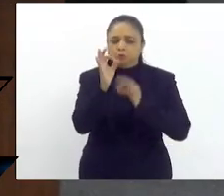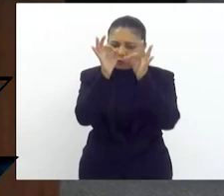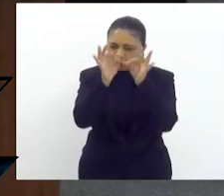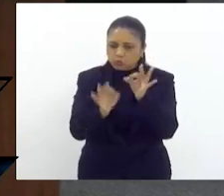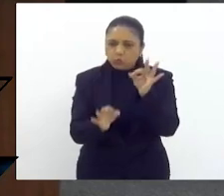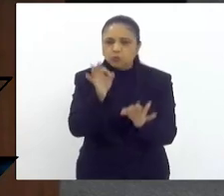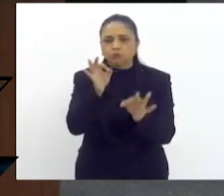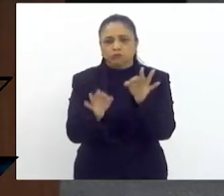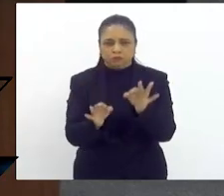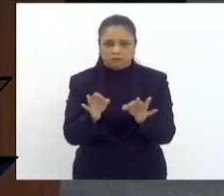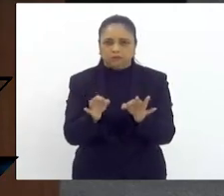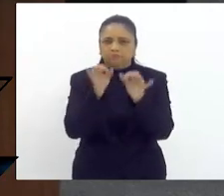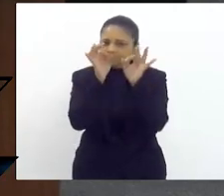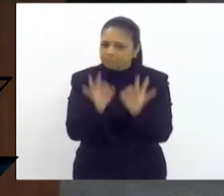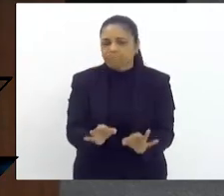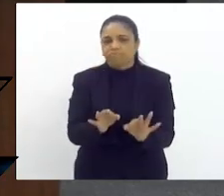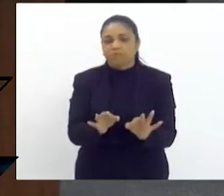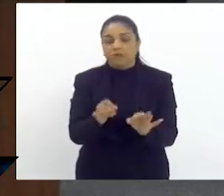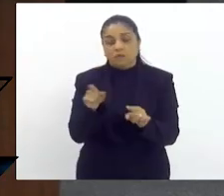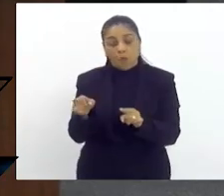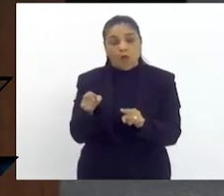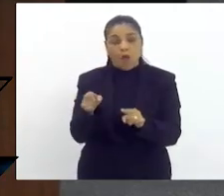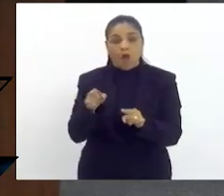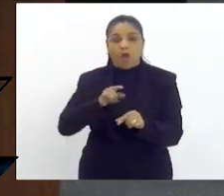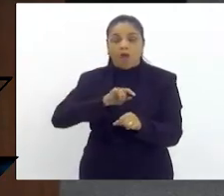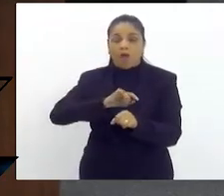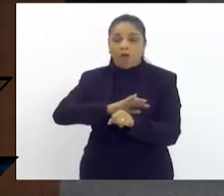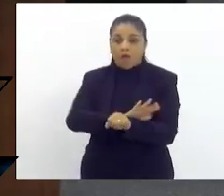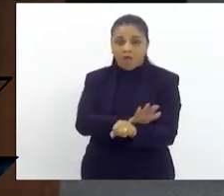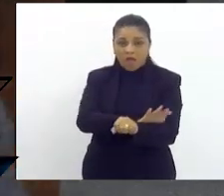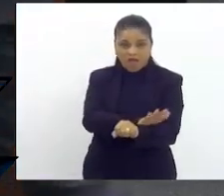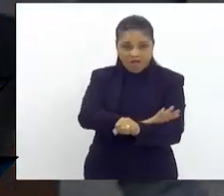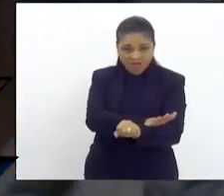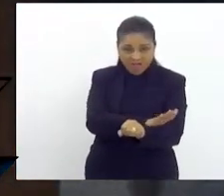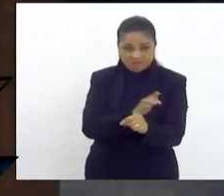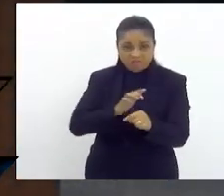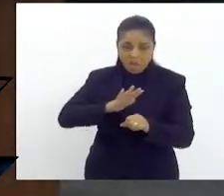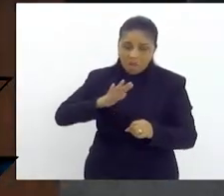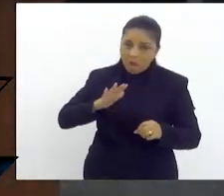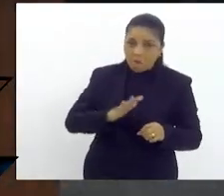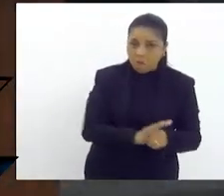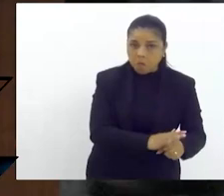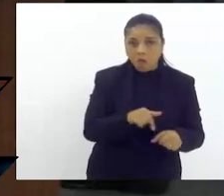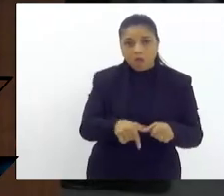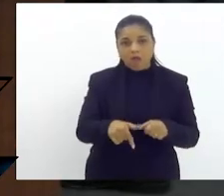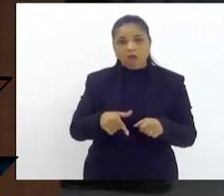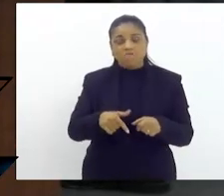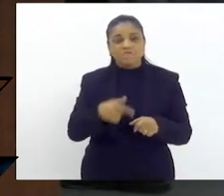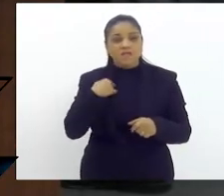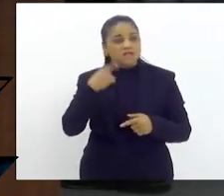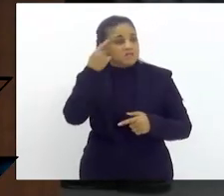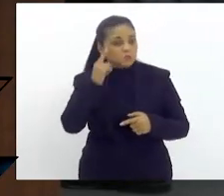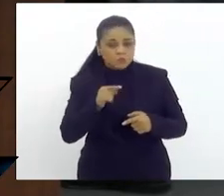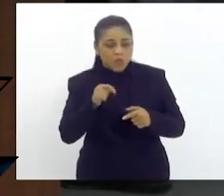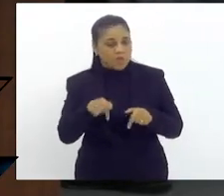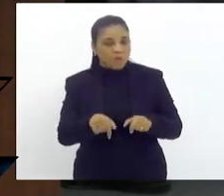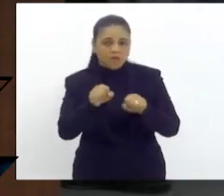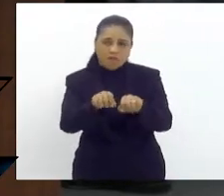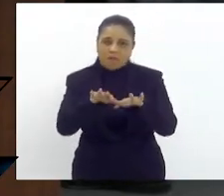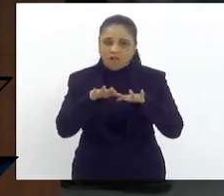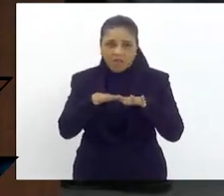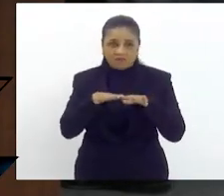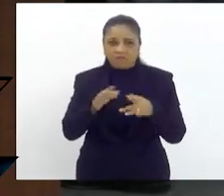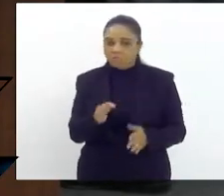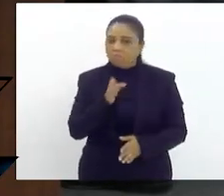justiça e essa agressão que ele sofreu foi tamanho que essa casa não pode de alguma forma não se